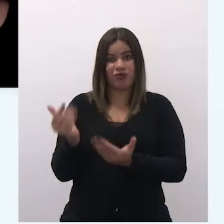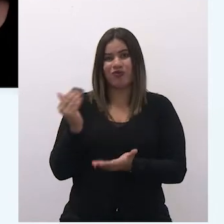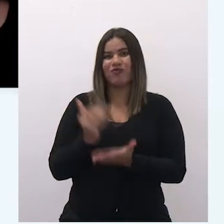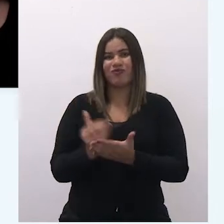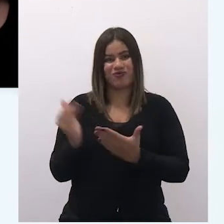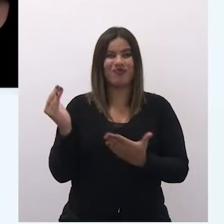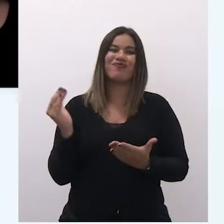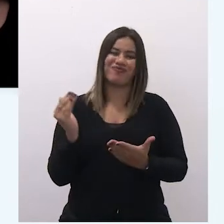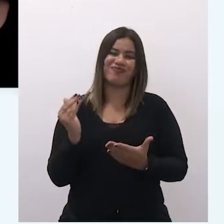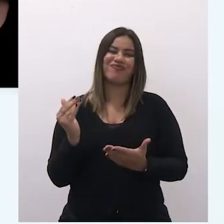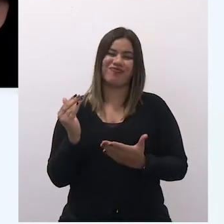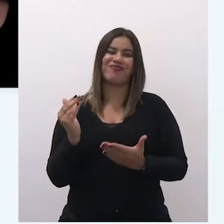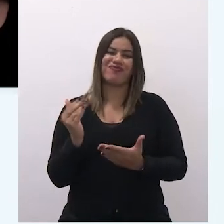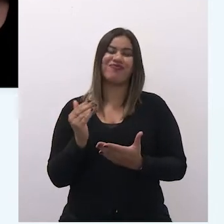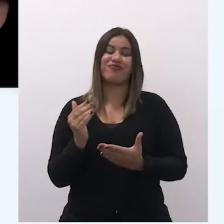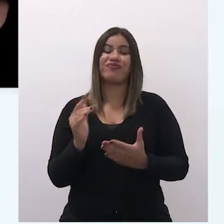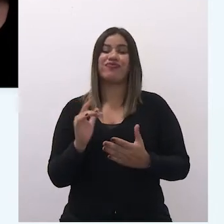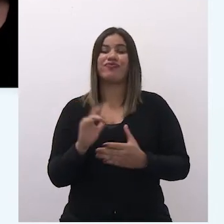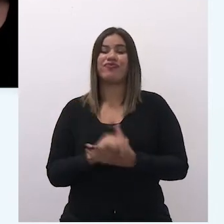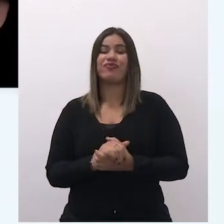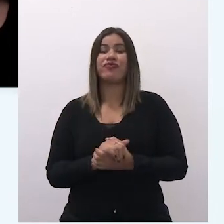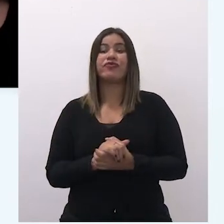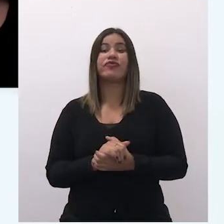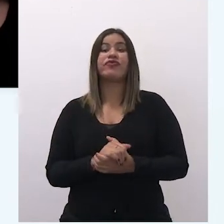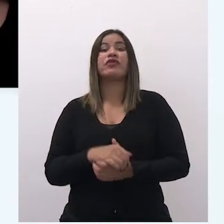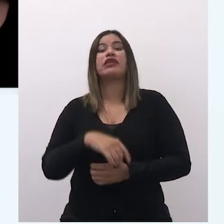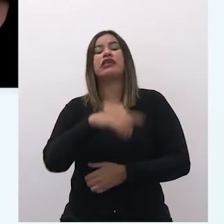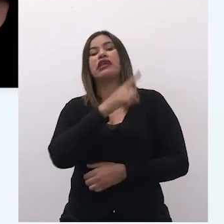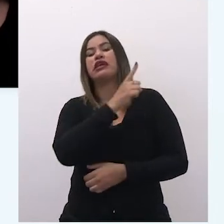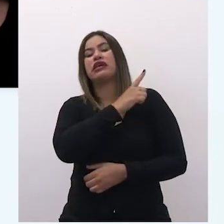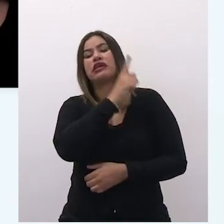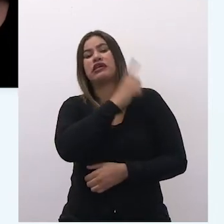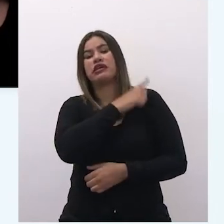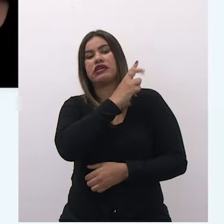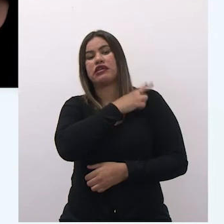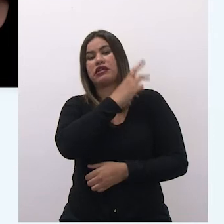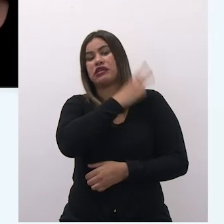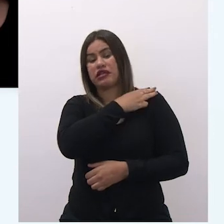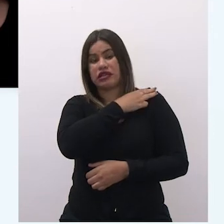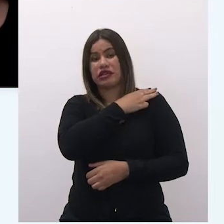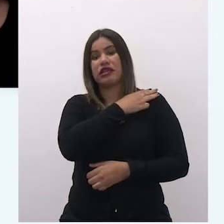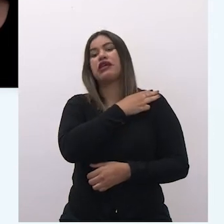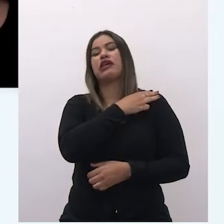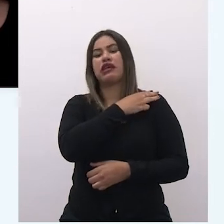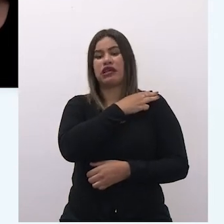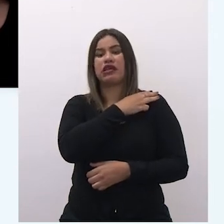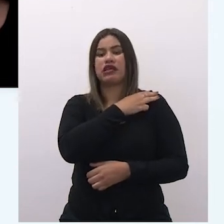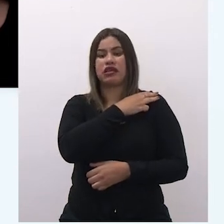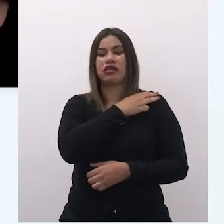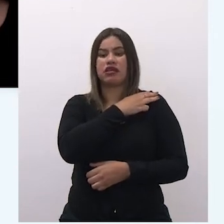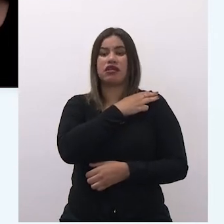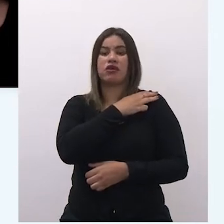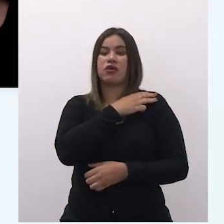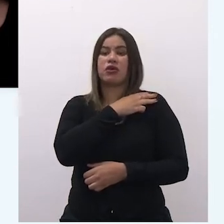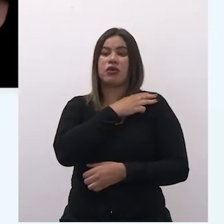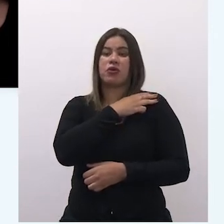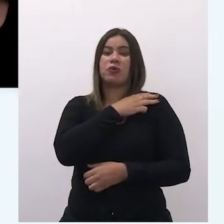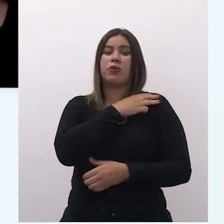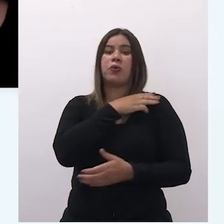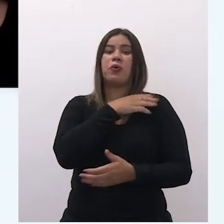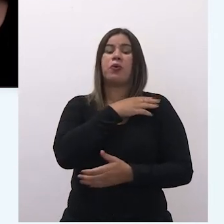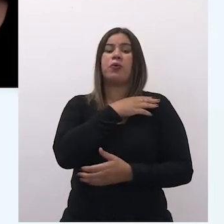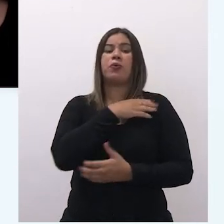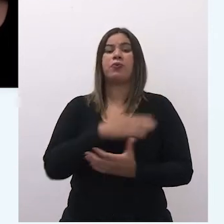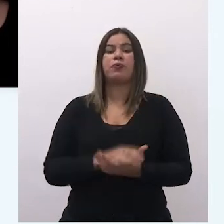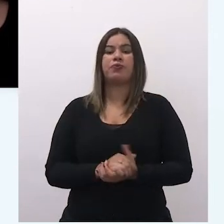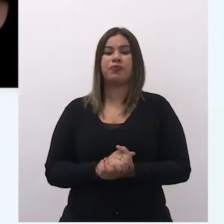saem, a maior parte, se a trajetória escolar ela for de acordo com o previsto, ele sai no início da